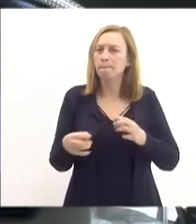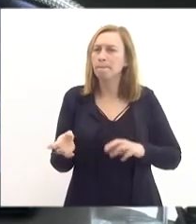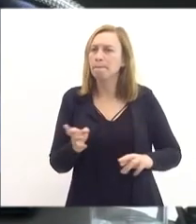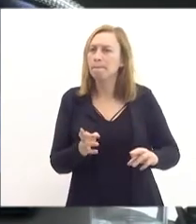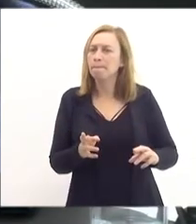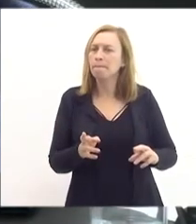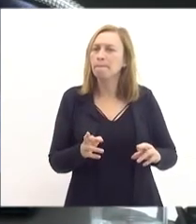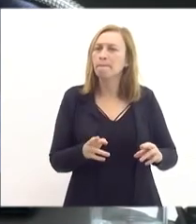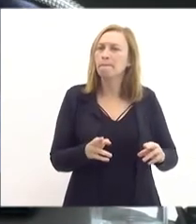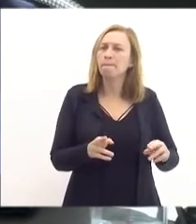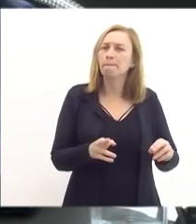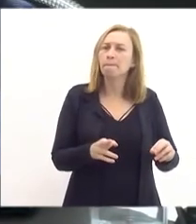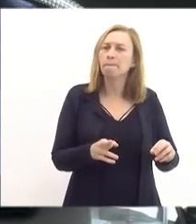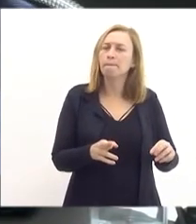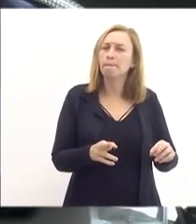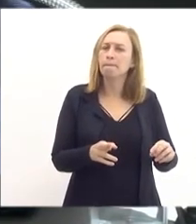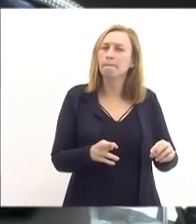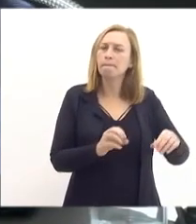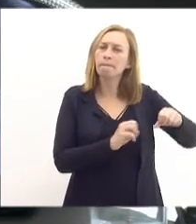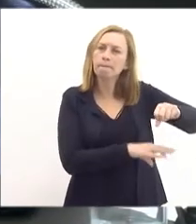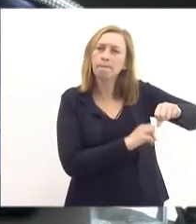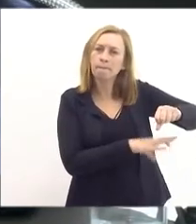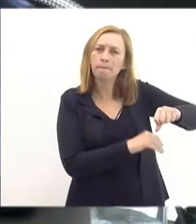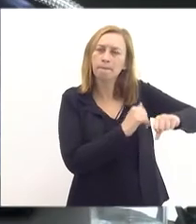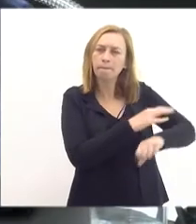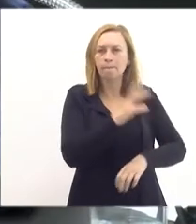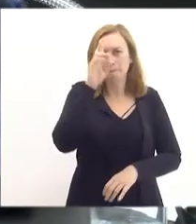o senhor é mestre nisso, sabe que